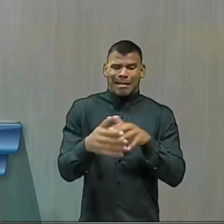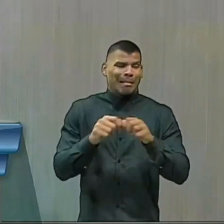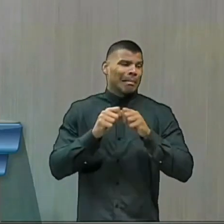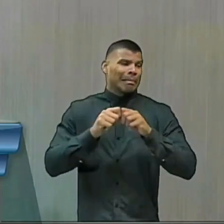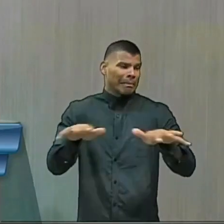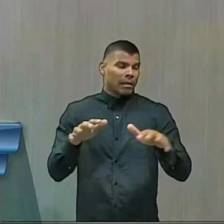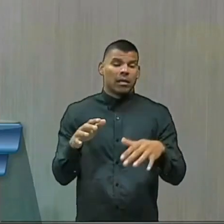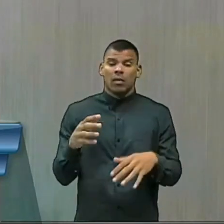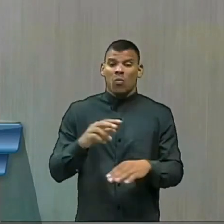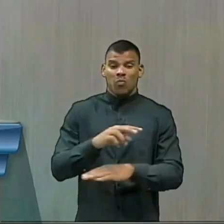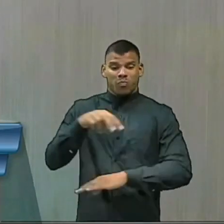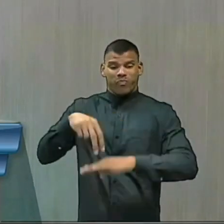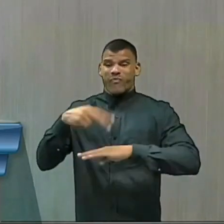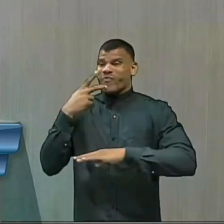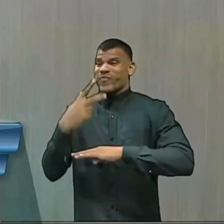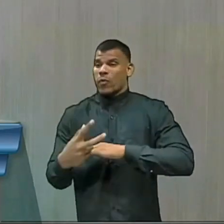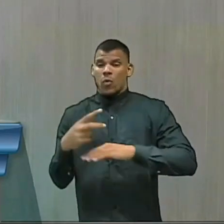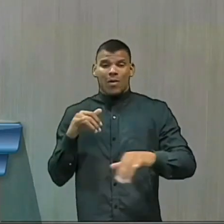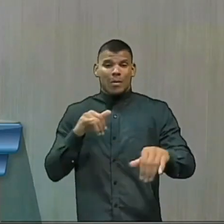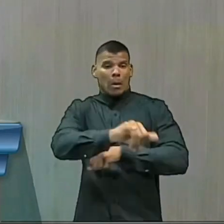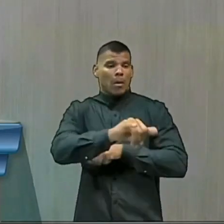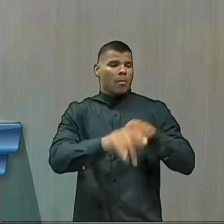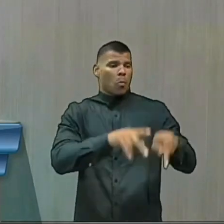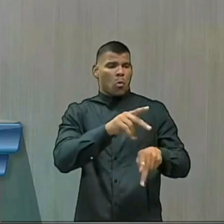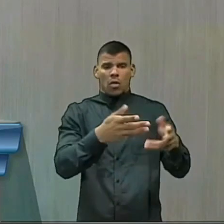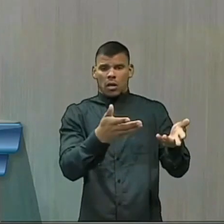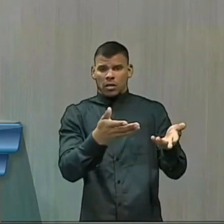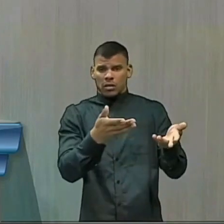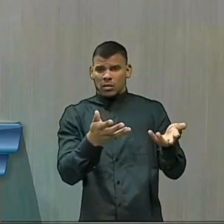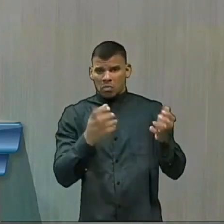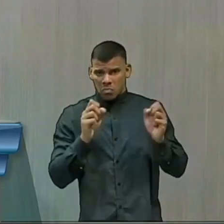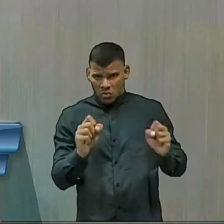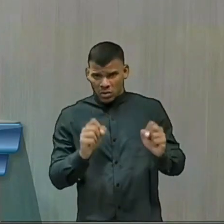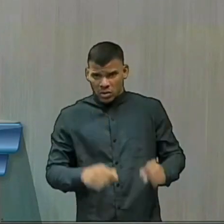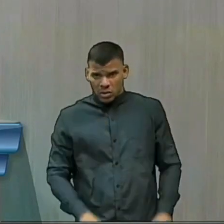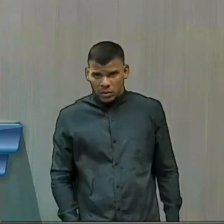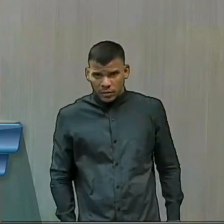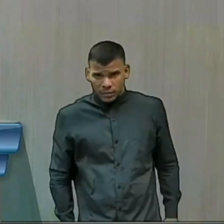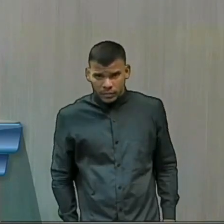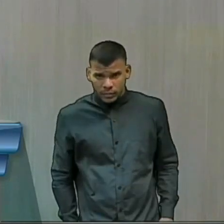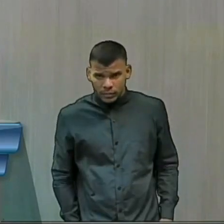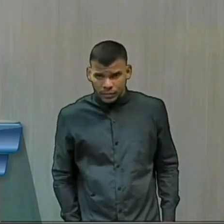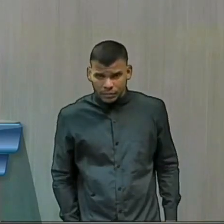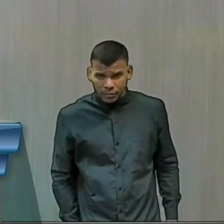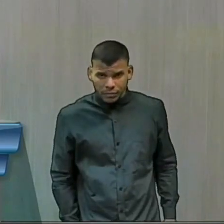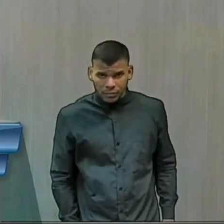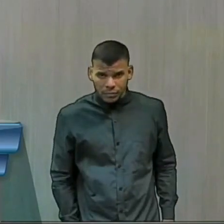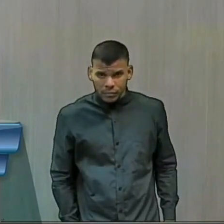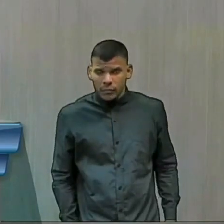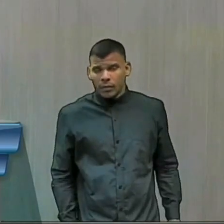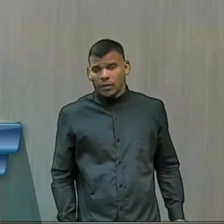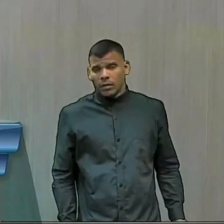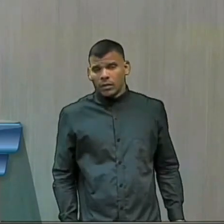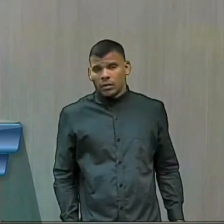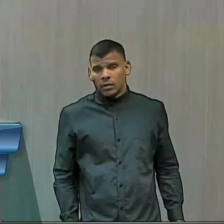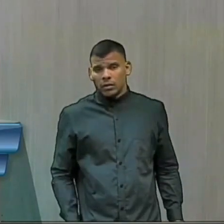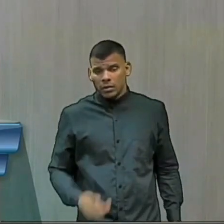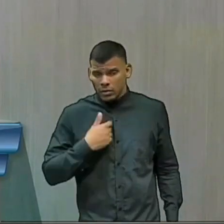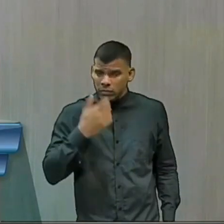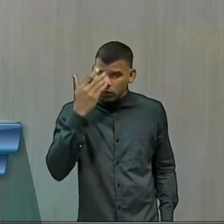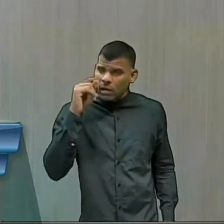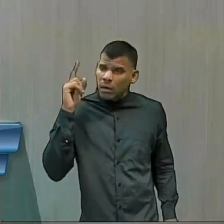ou à tribuna para querer enganar o povo, deputado Reginaldo. Eu sei das dificuldades do